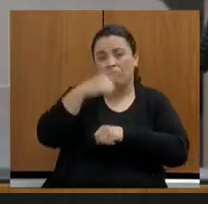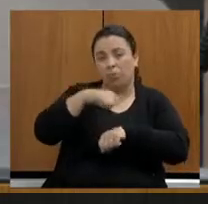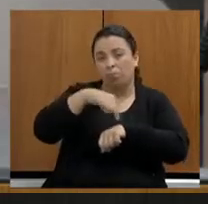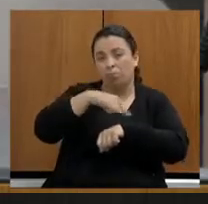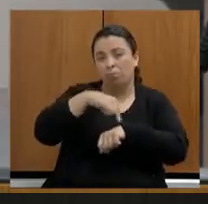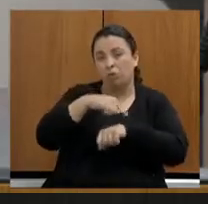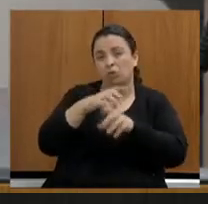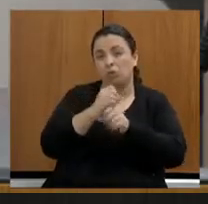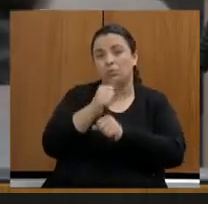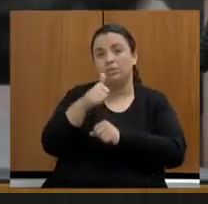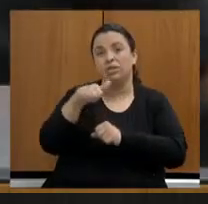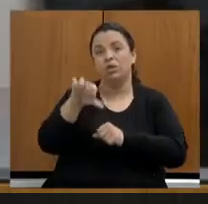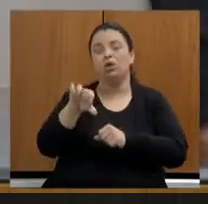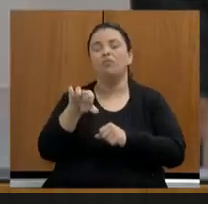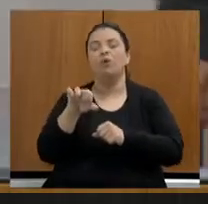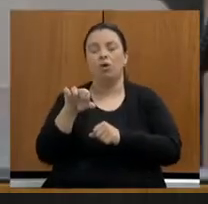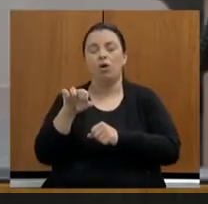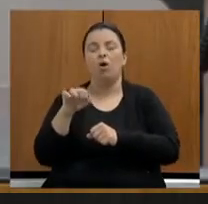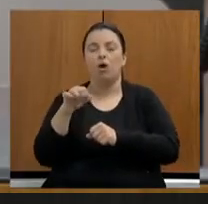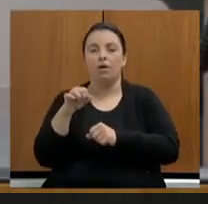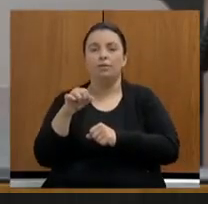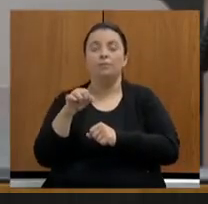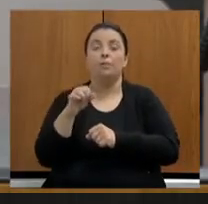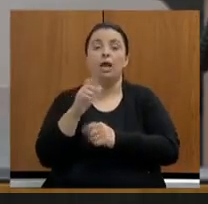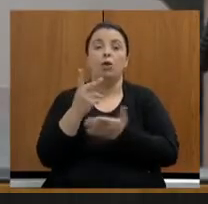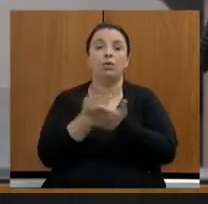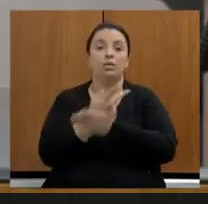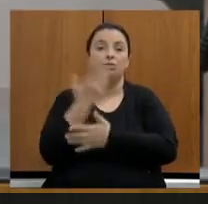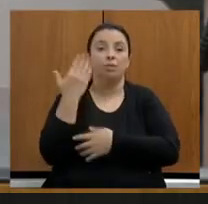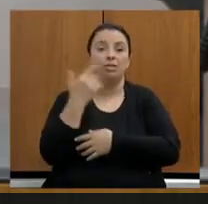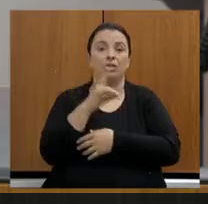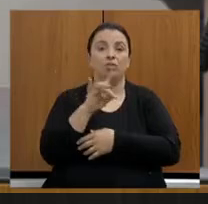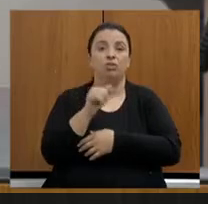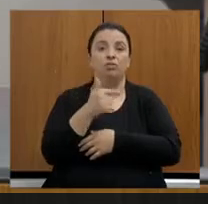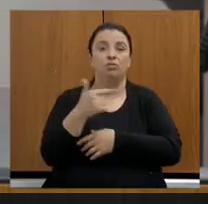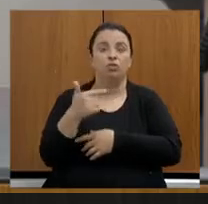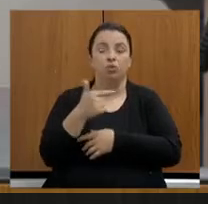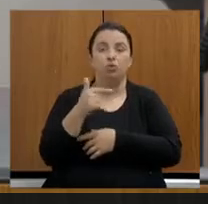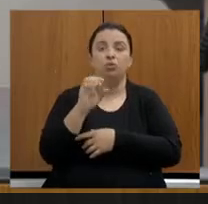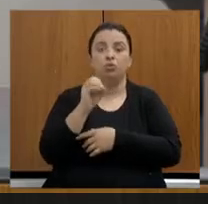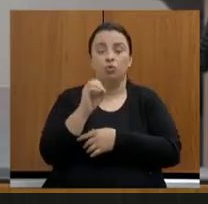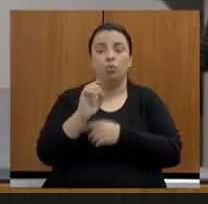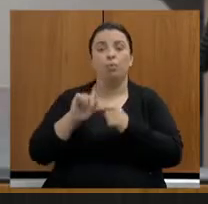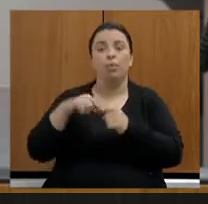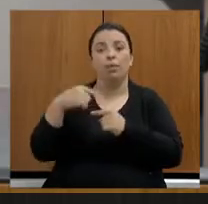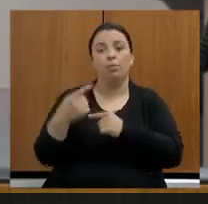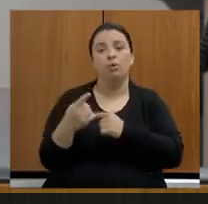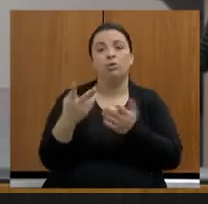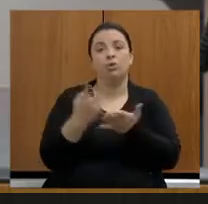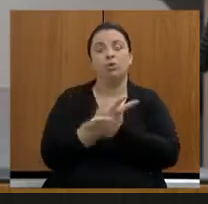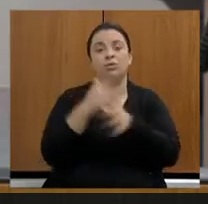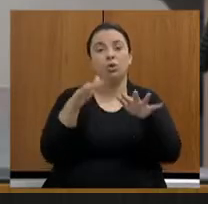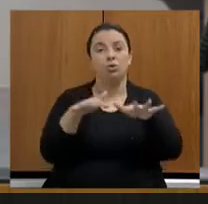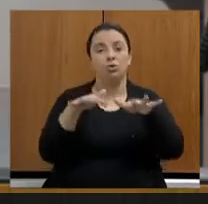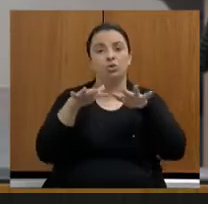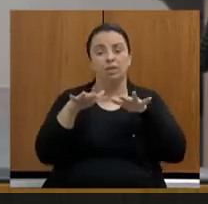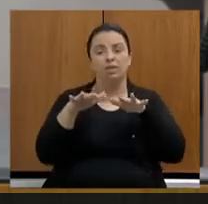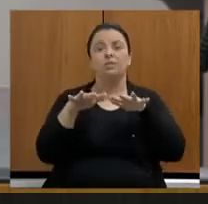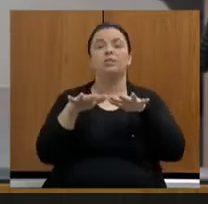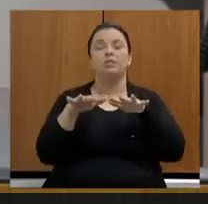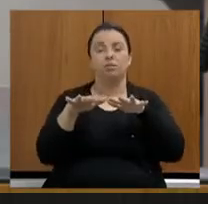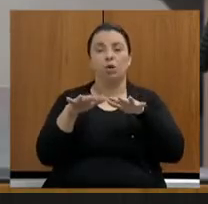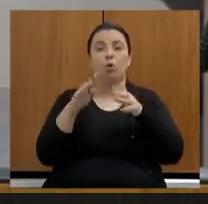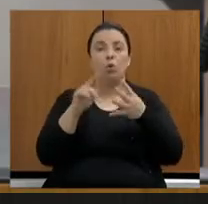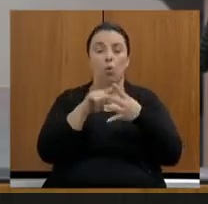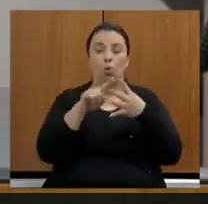que aconteceu no dia vinte e dois de Outubro na sequência nós realizamos quatro audiências públicas em sete de outubro 28 de outubro